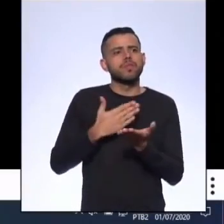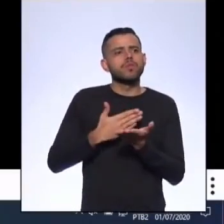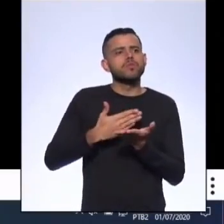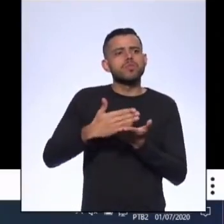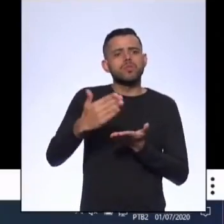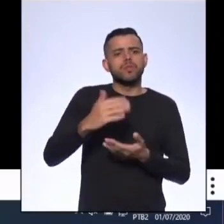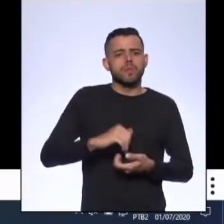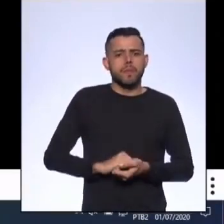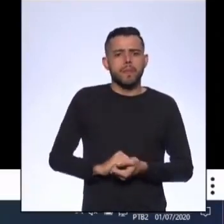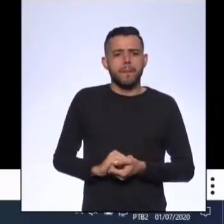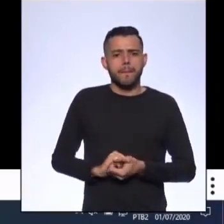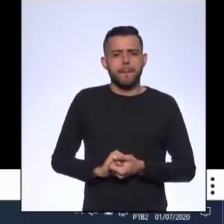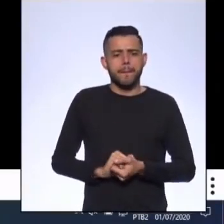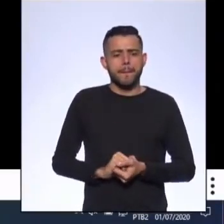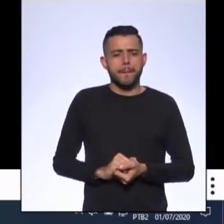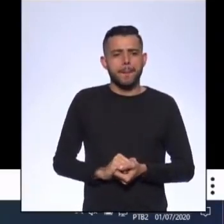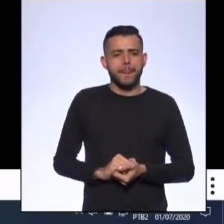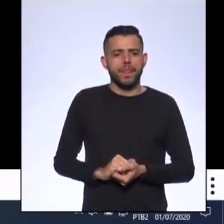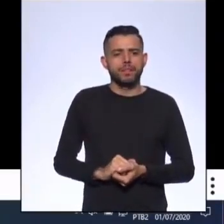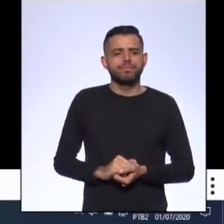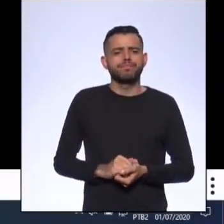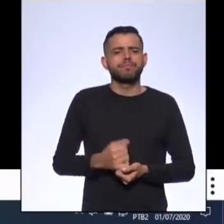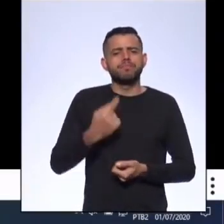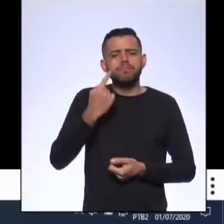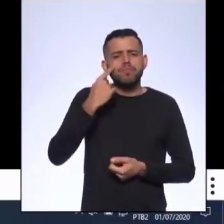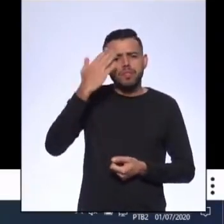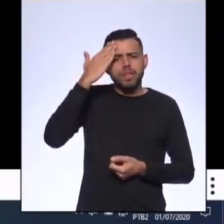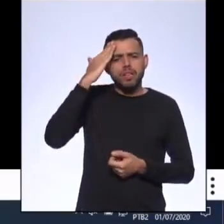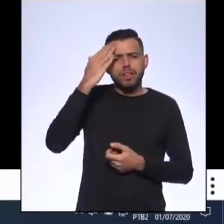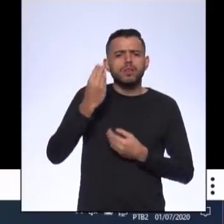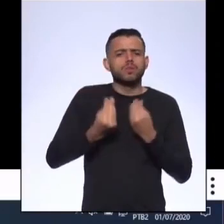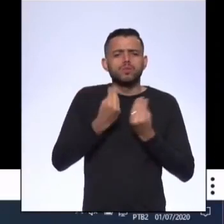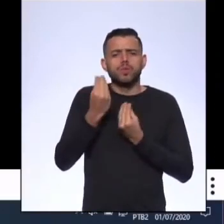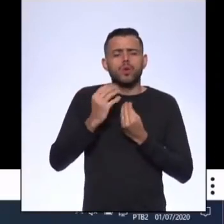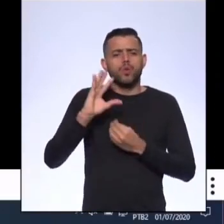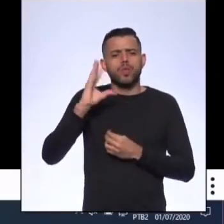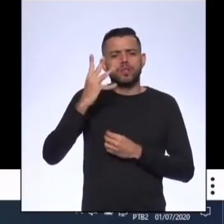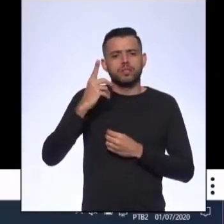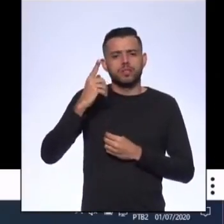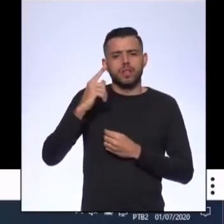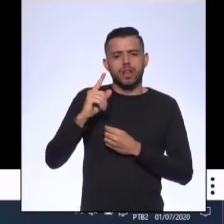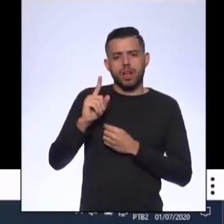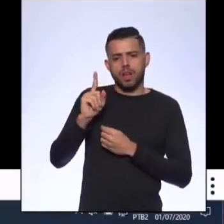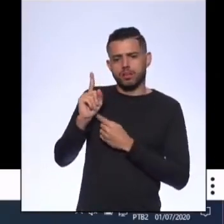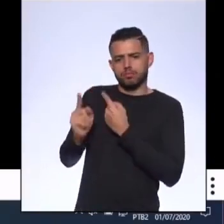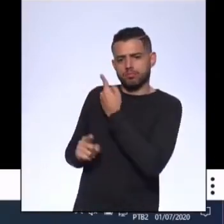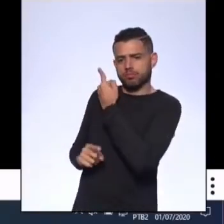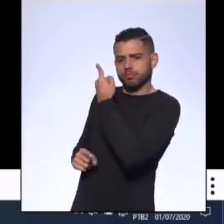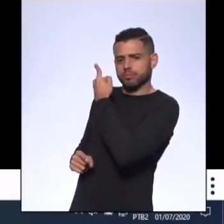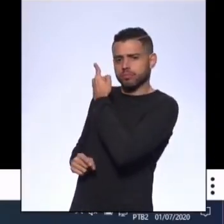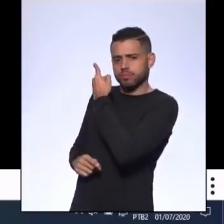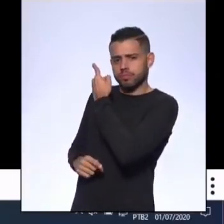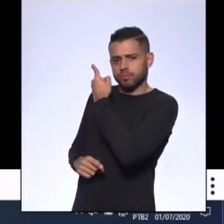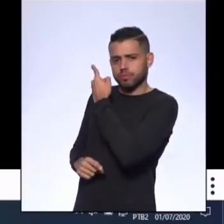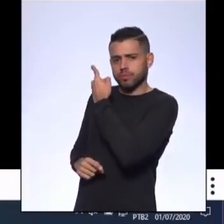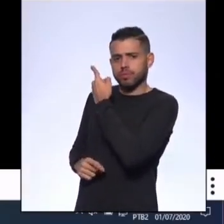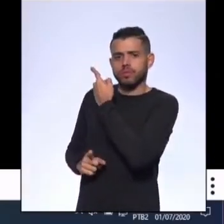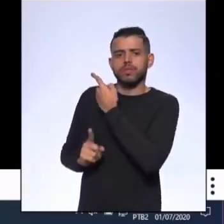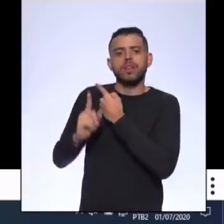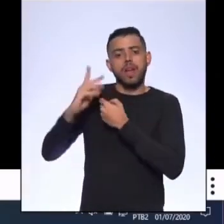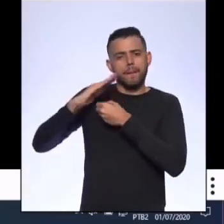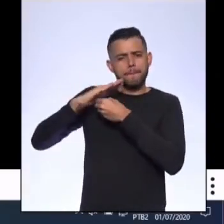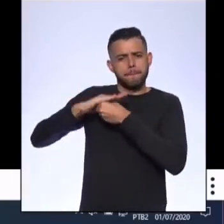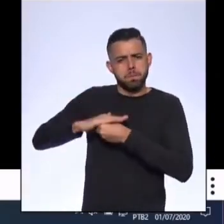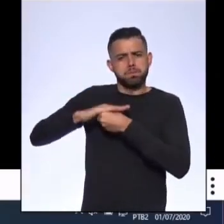ó. Vamos entender o que acontece aqui, ó. Você tem aqui, ó, um sisteminha que vai me dar a variação